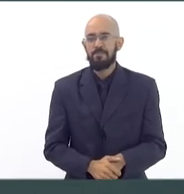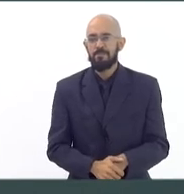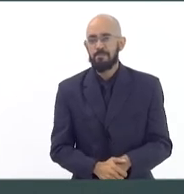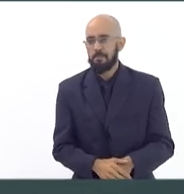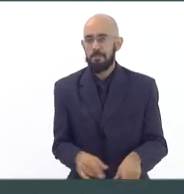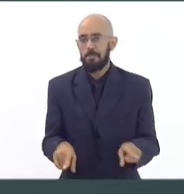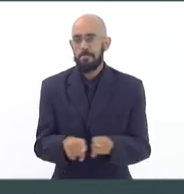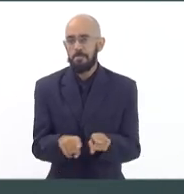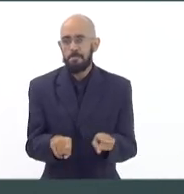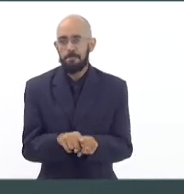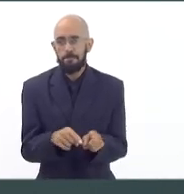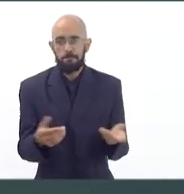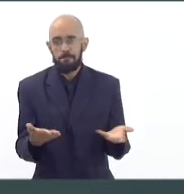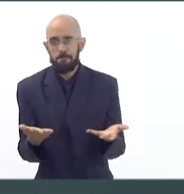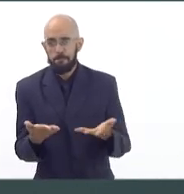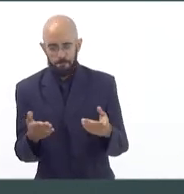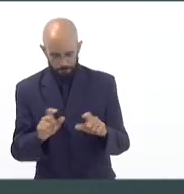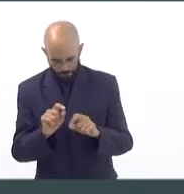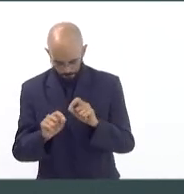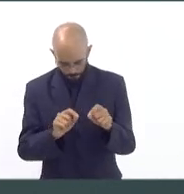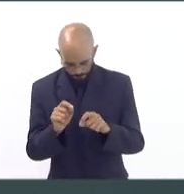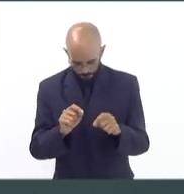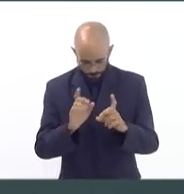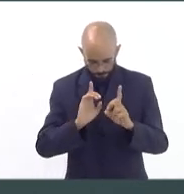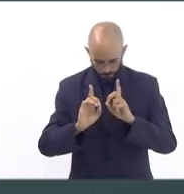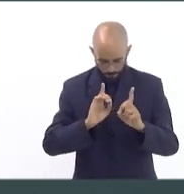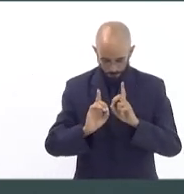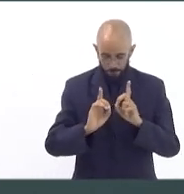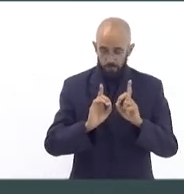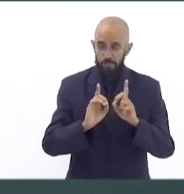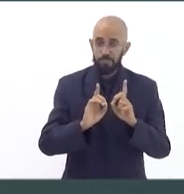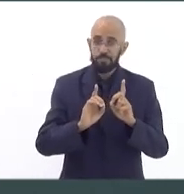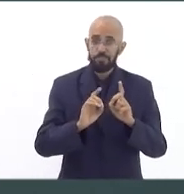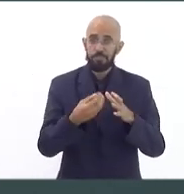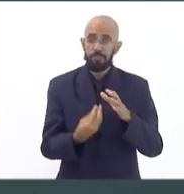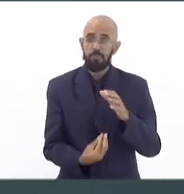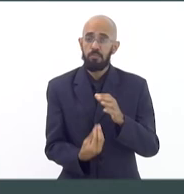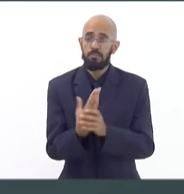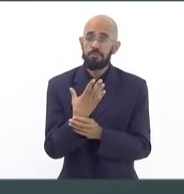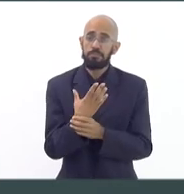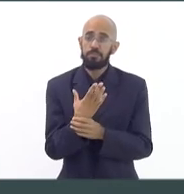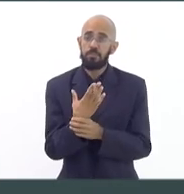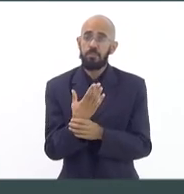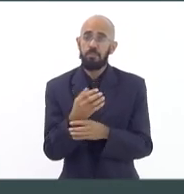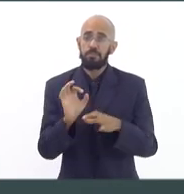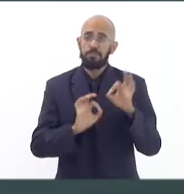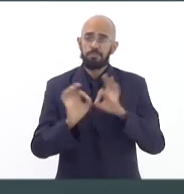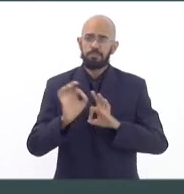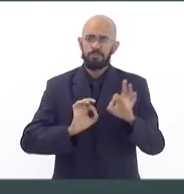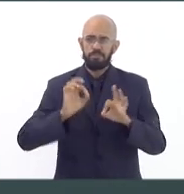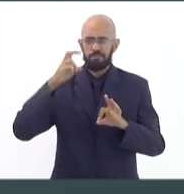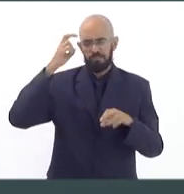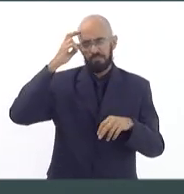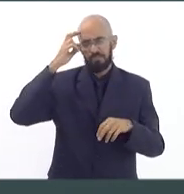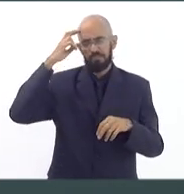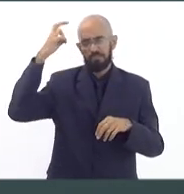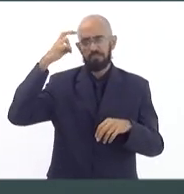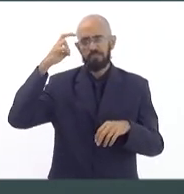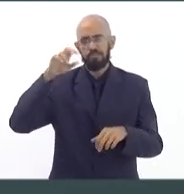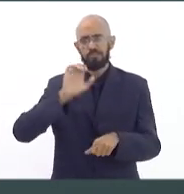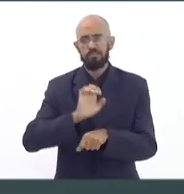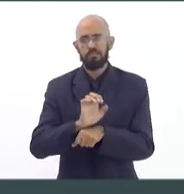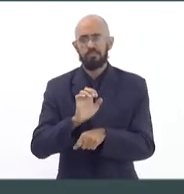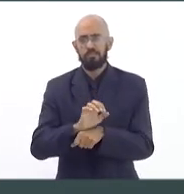e atualmente também está sendo discutida a criação de um plano de inteligência para